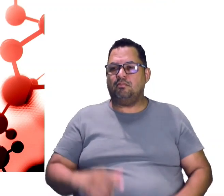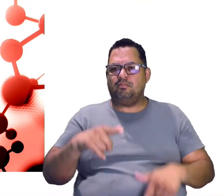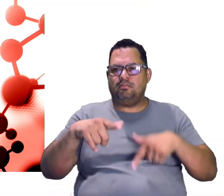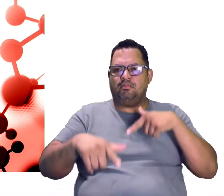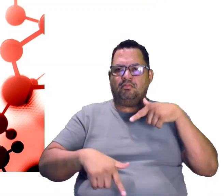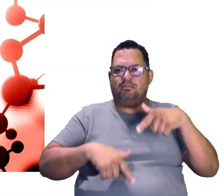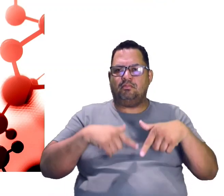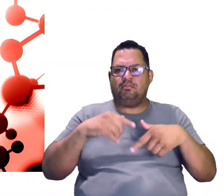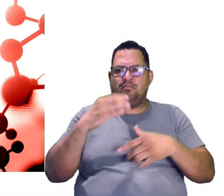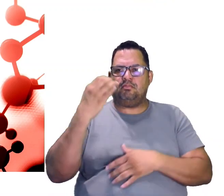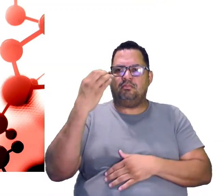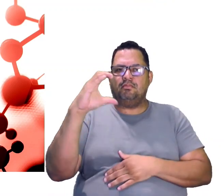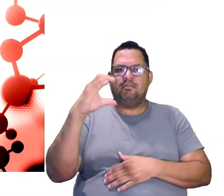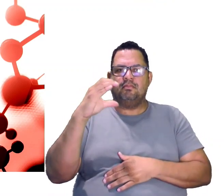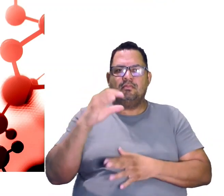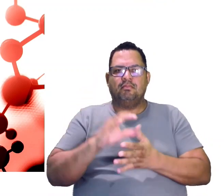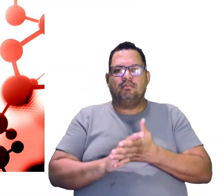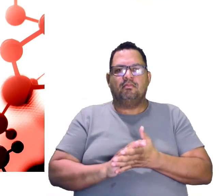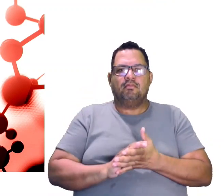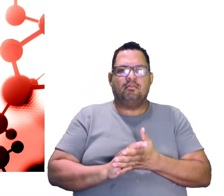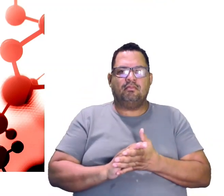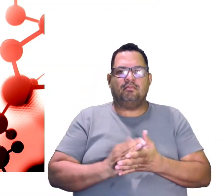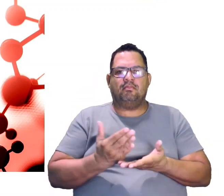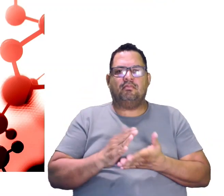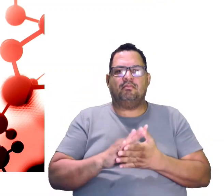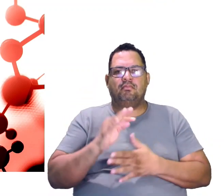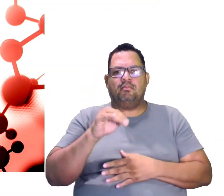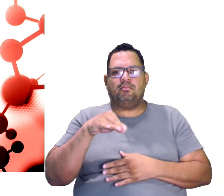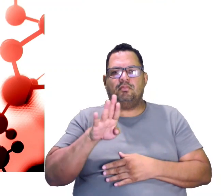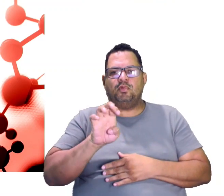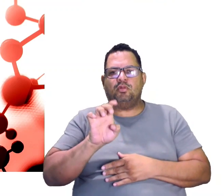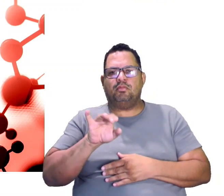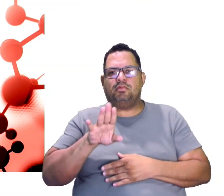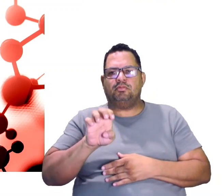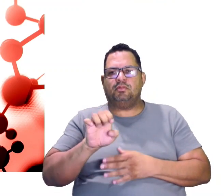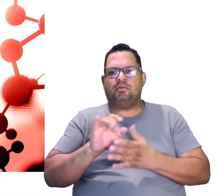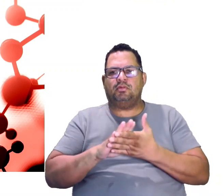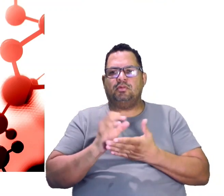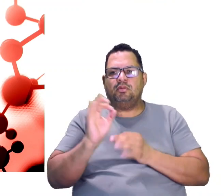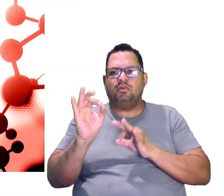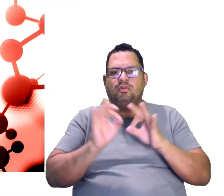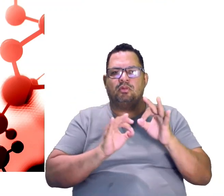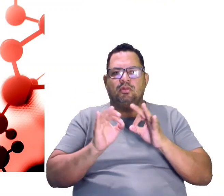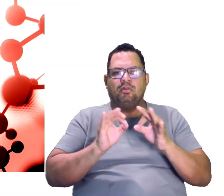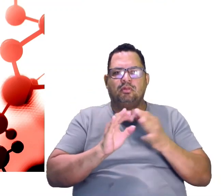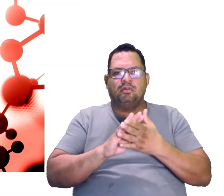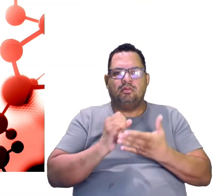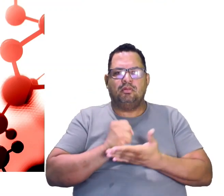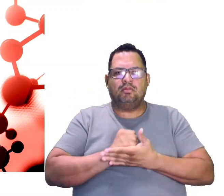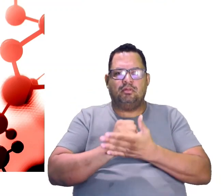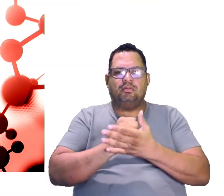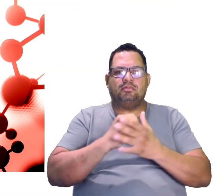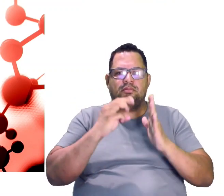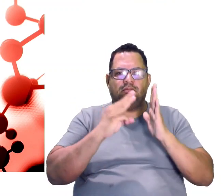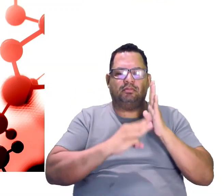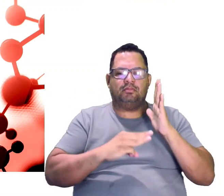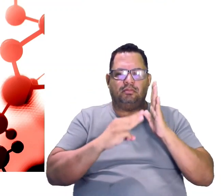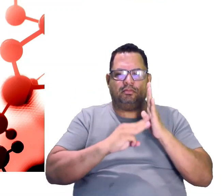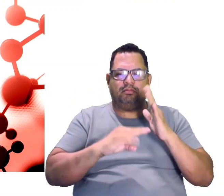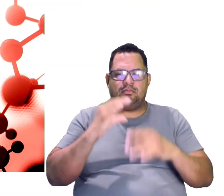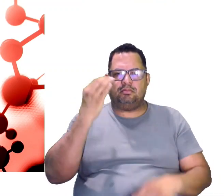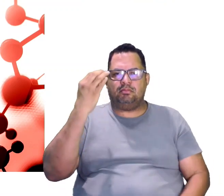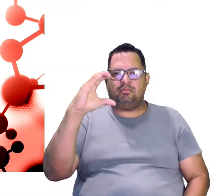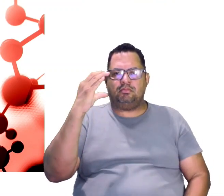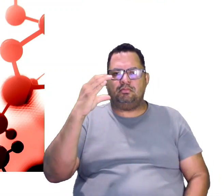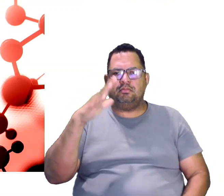cientistas, como Robert Boyle, que ele estabeleceu as bases da metodologia científica.